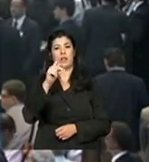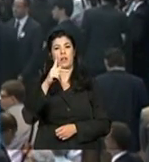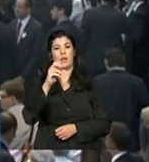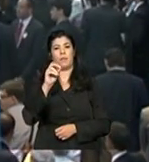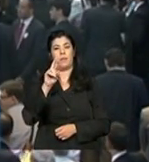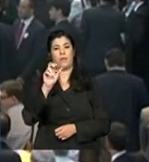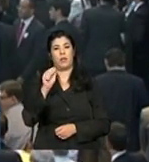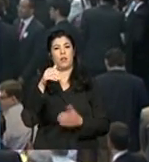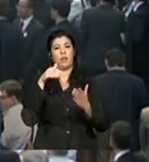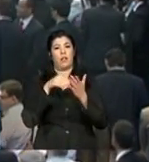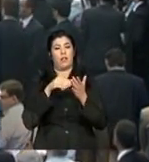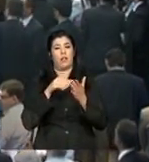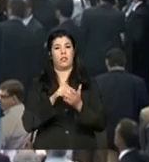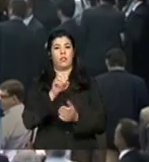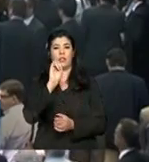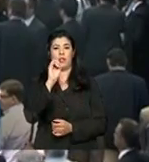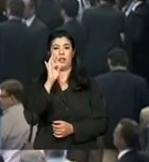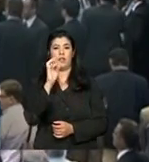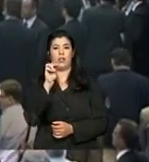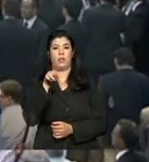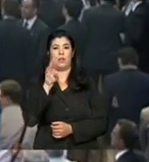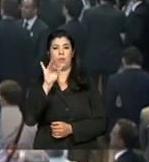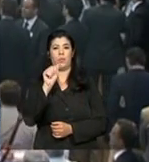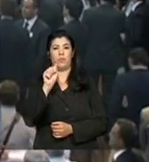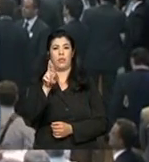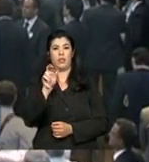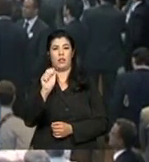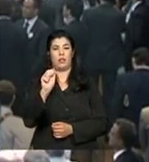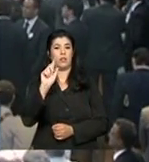até Itumbiara, em Goiás.